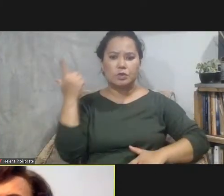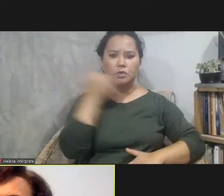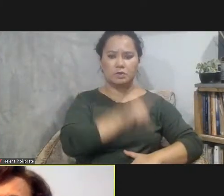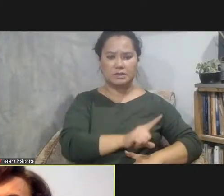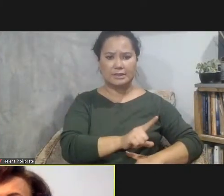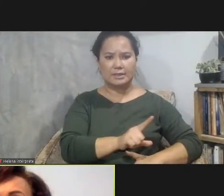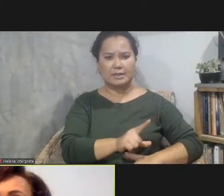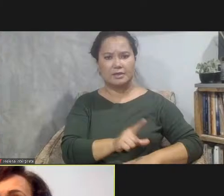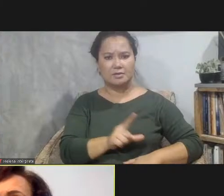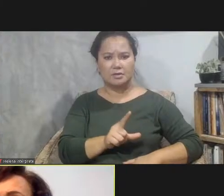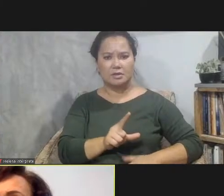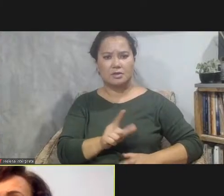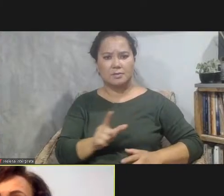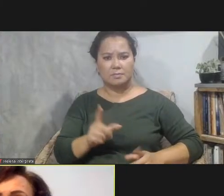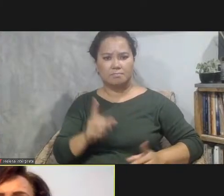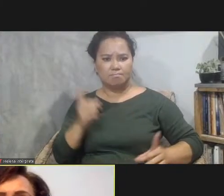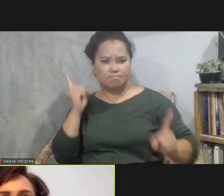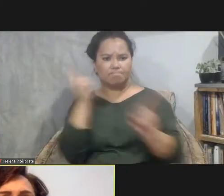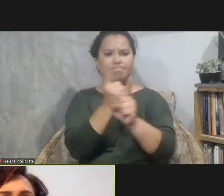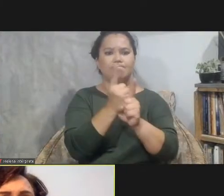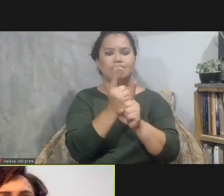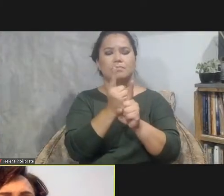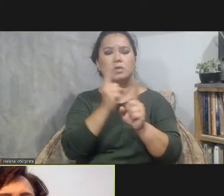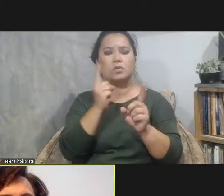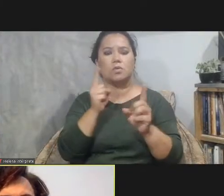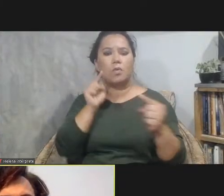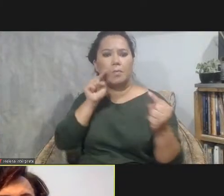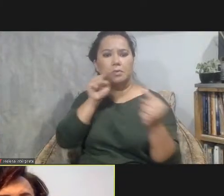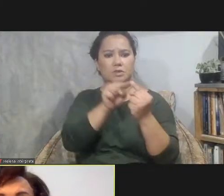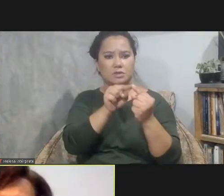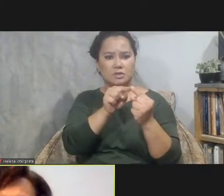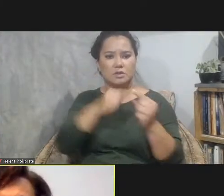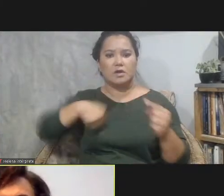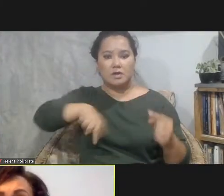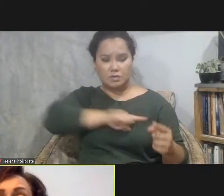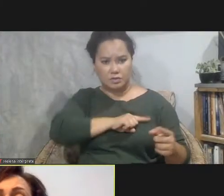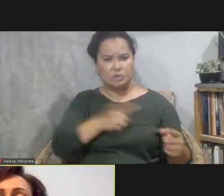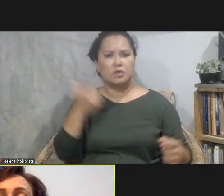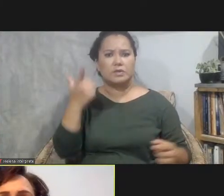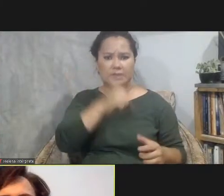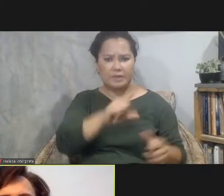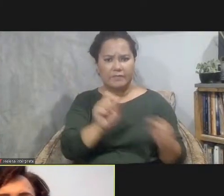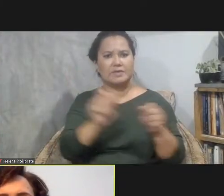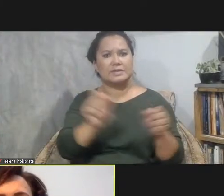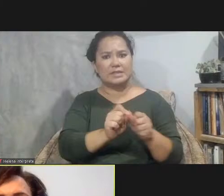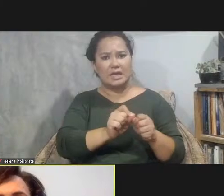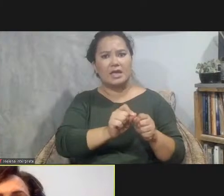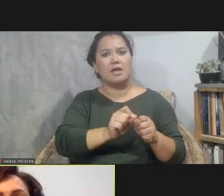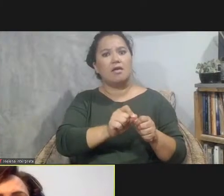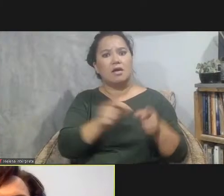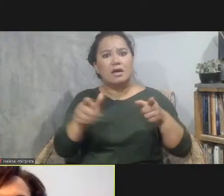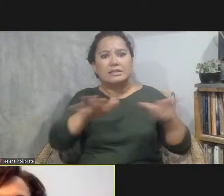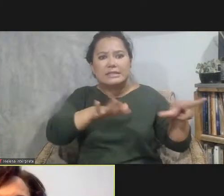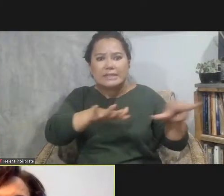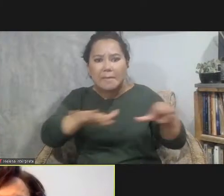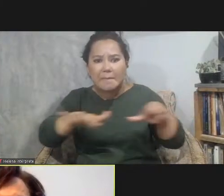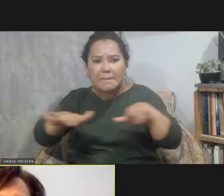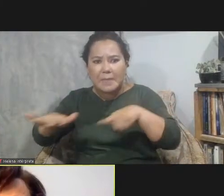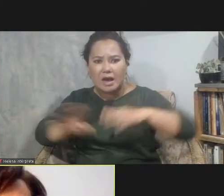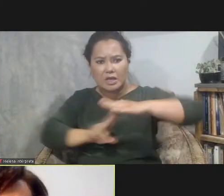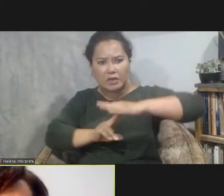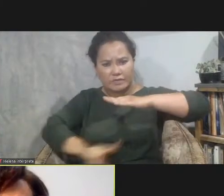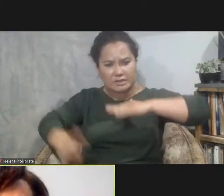de realizar uma edição totalmente virtual da semana, não tergiversou e aprovou